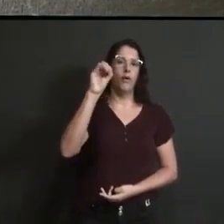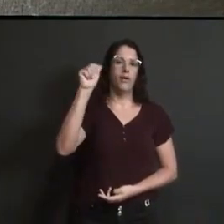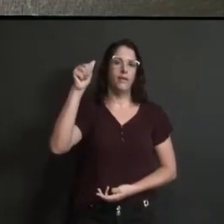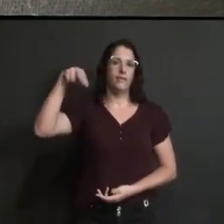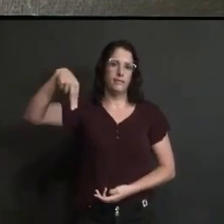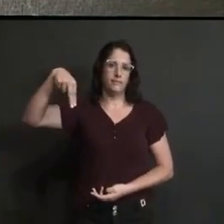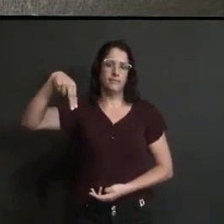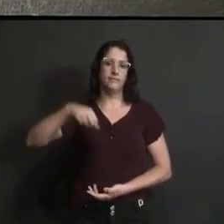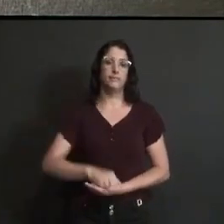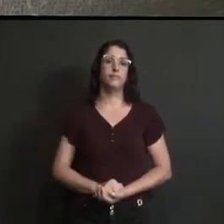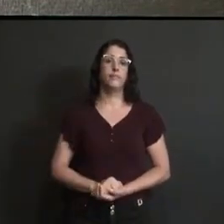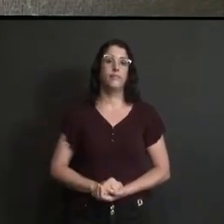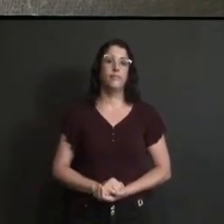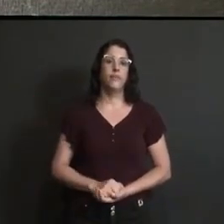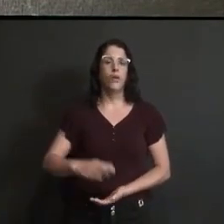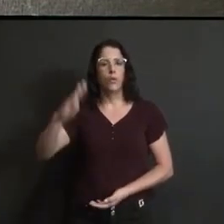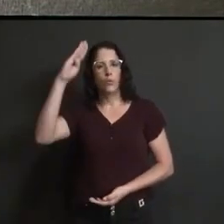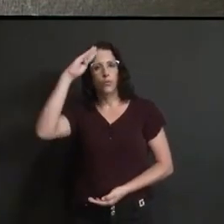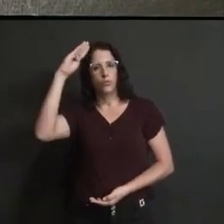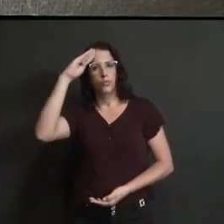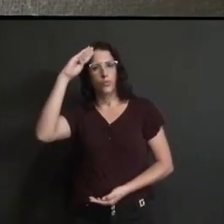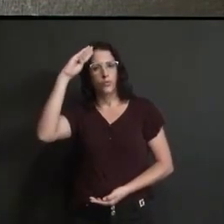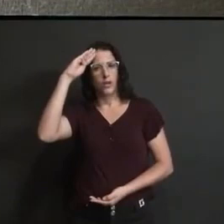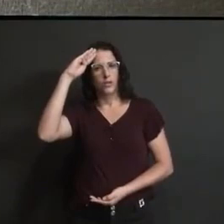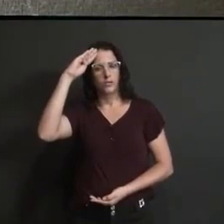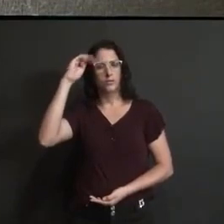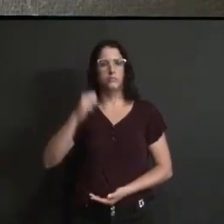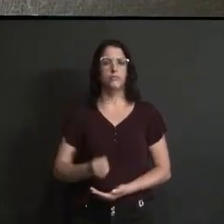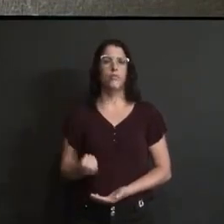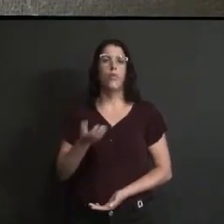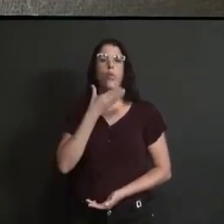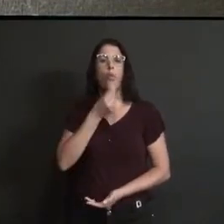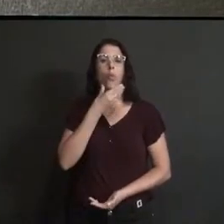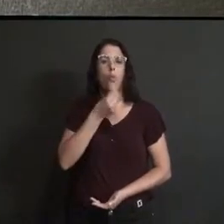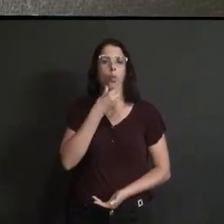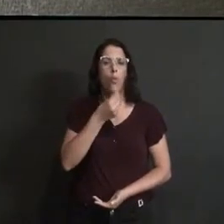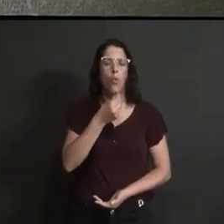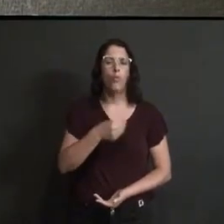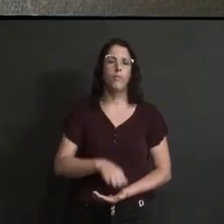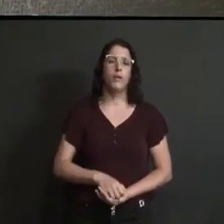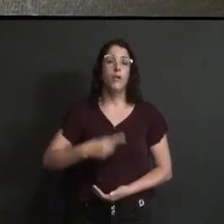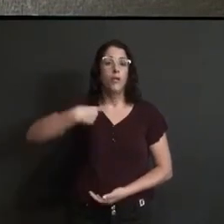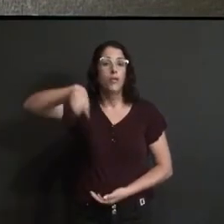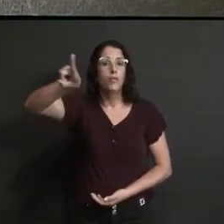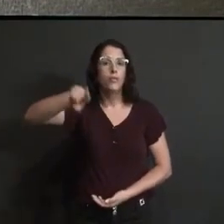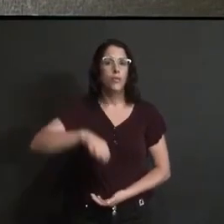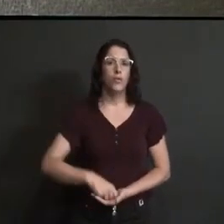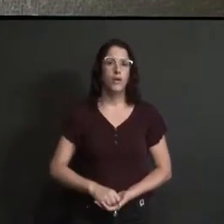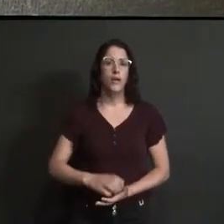Um dos soldados que foram buscar o soldado Ryan, na verdade foi um pelotão, foi morrendo um monte de gente.